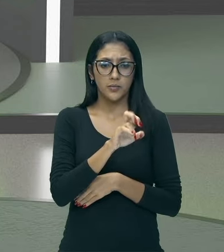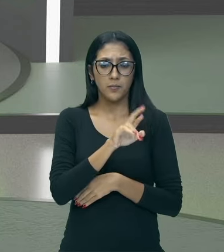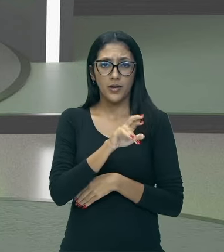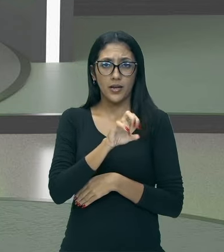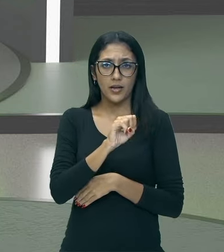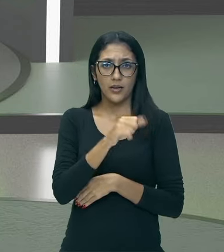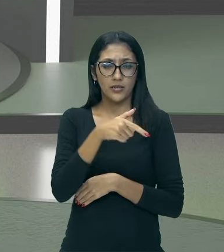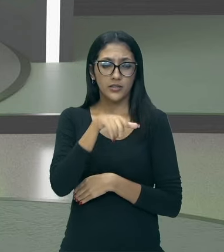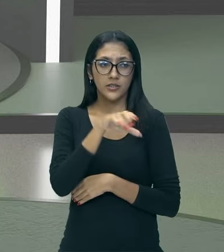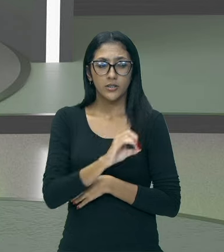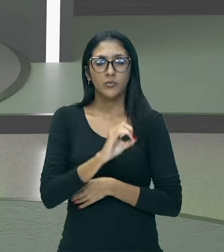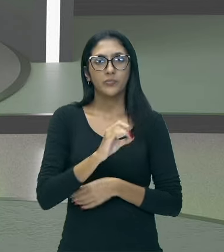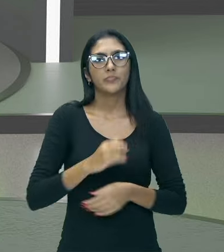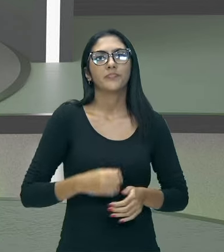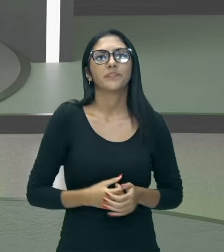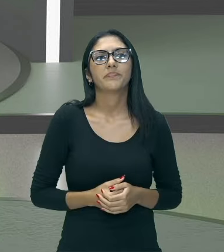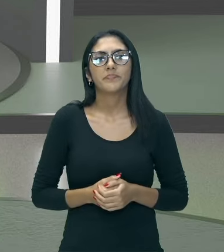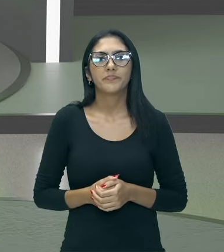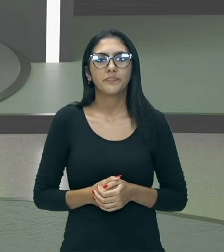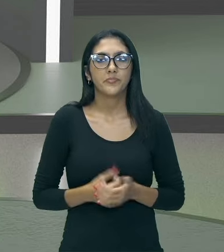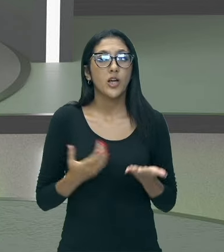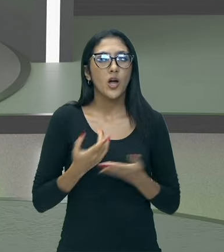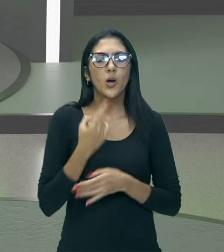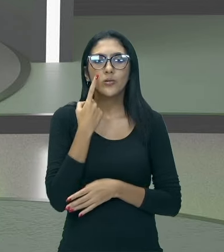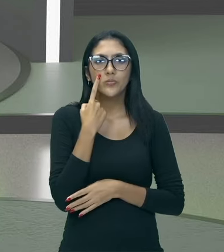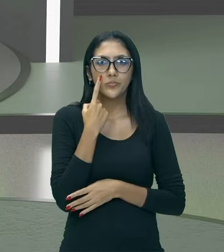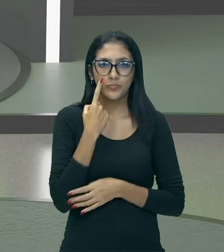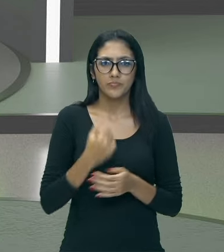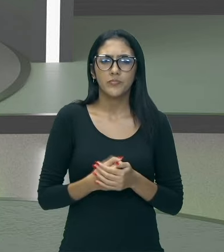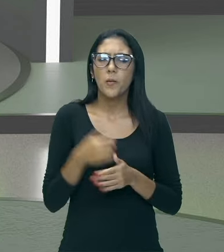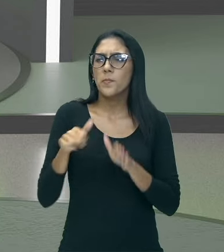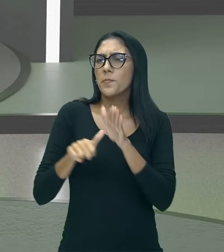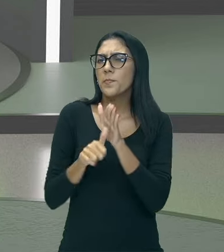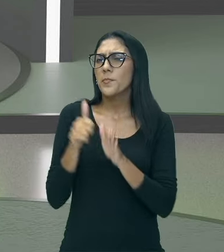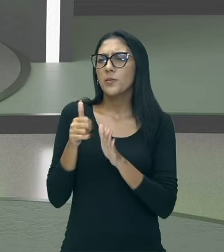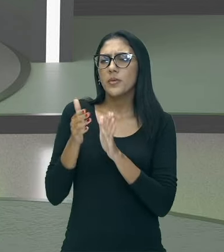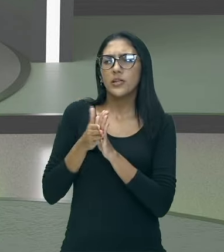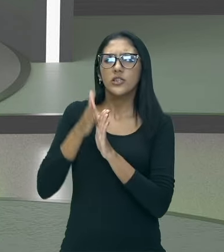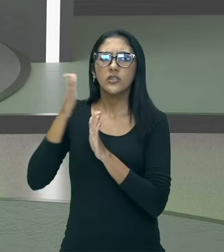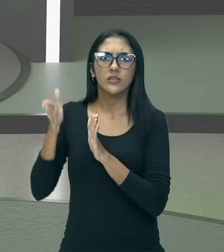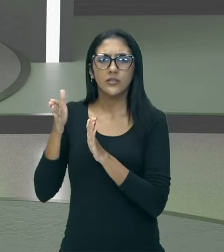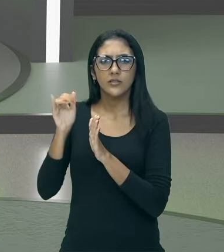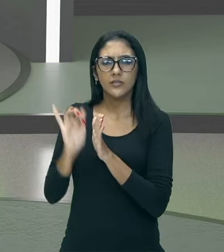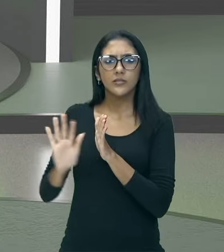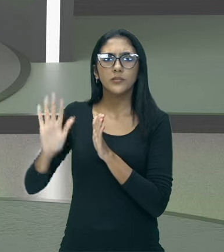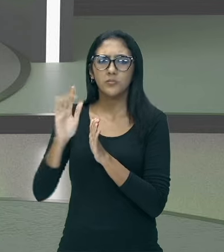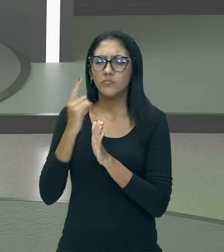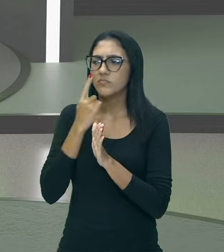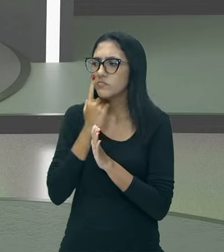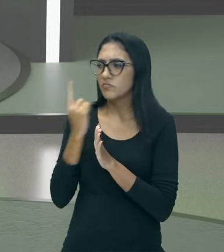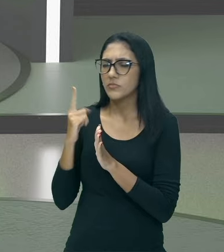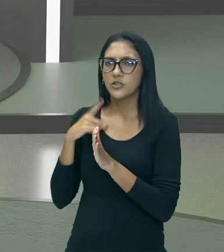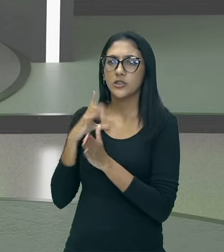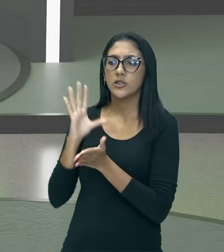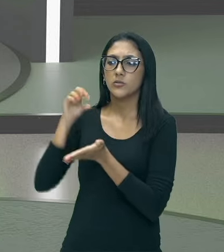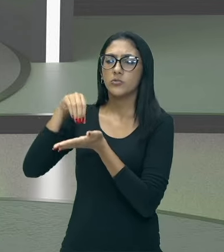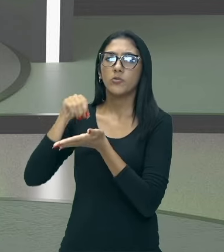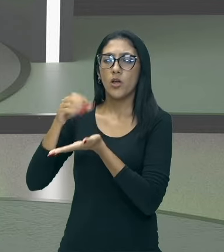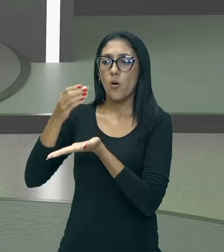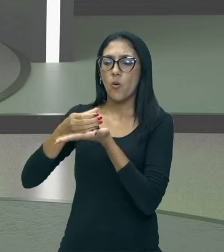comigo, a primeira ilustração, né? O primeiro recipiente que contém água